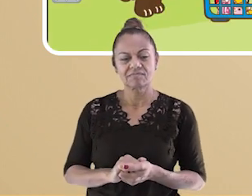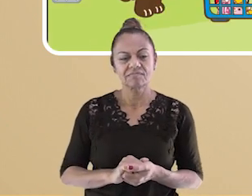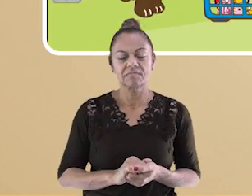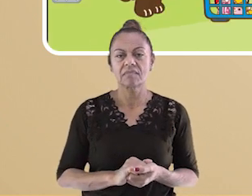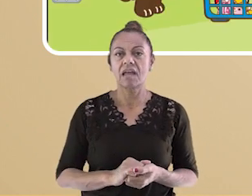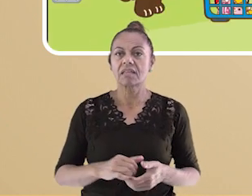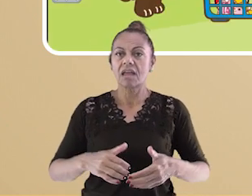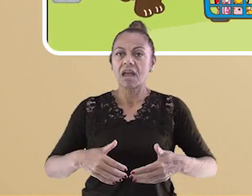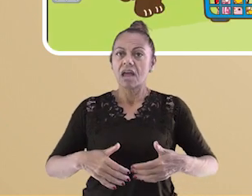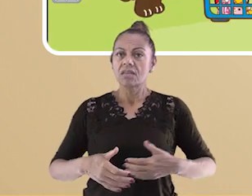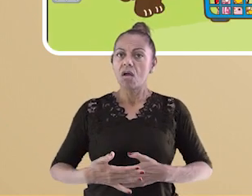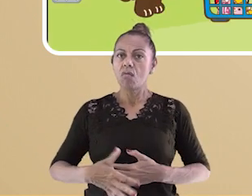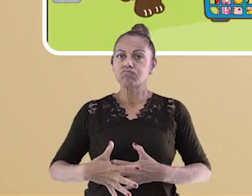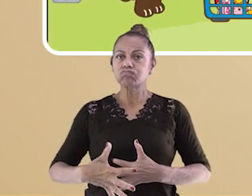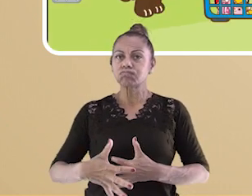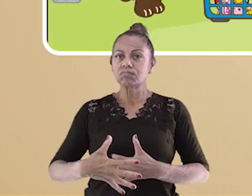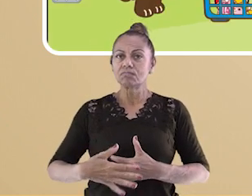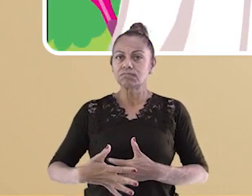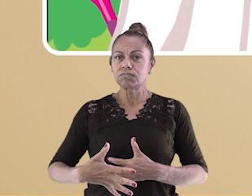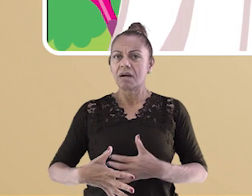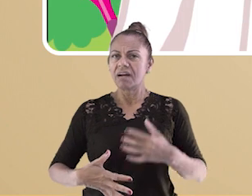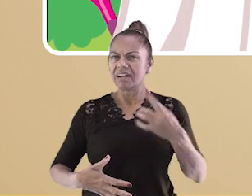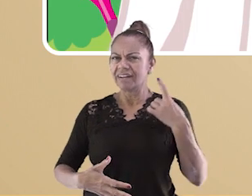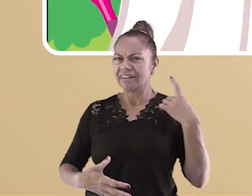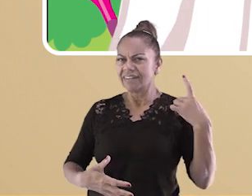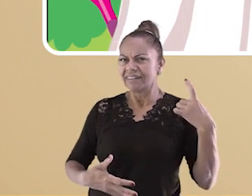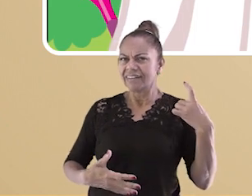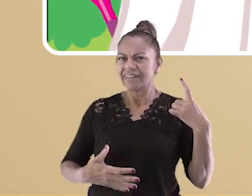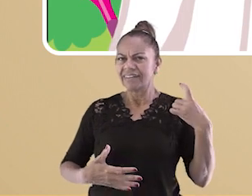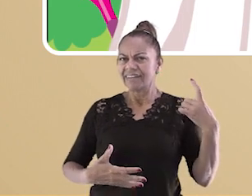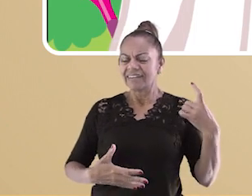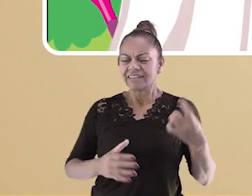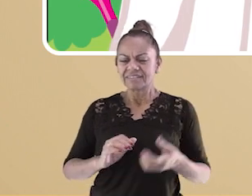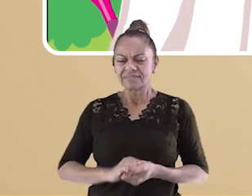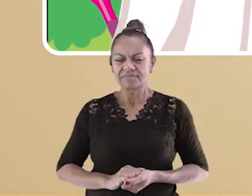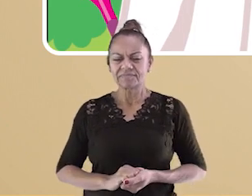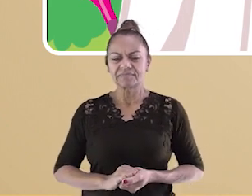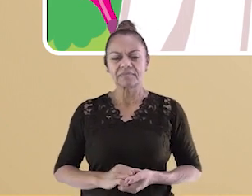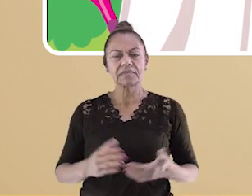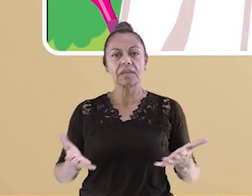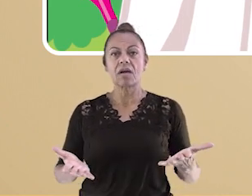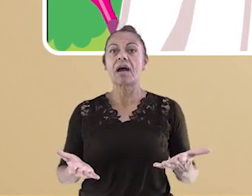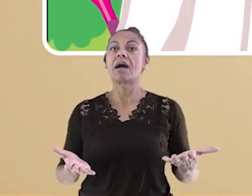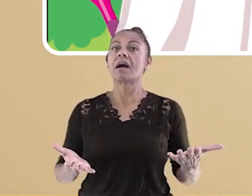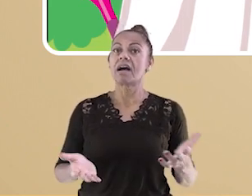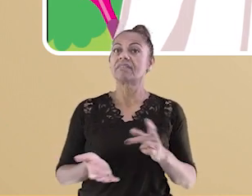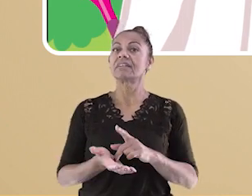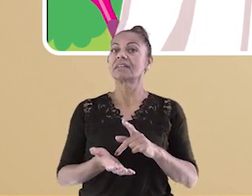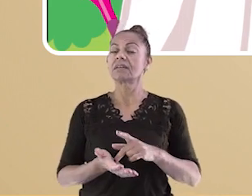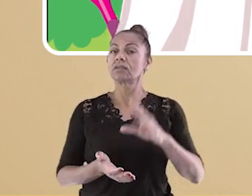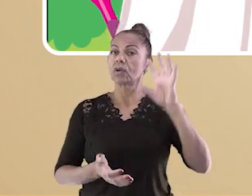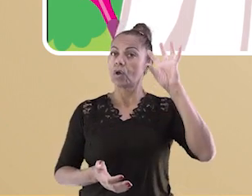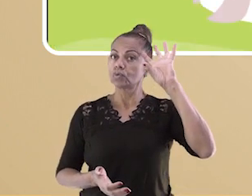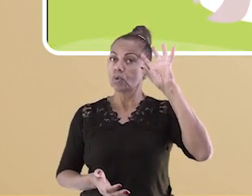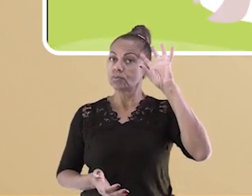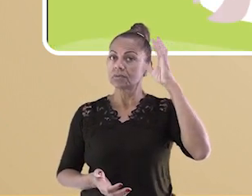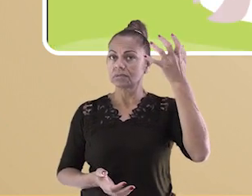Viu só? Até minha barriga tá pedindo ajuda. Na verdade, eu trouxe a solução para os nossos